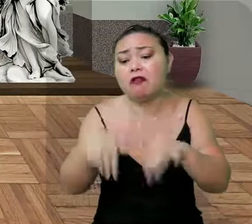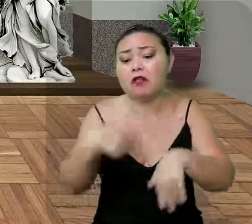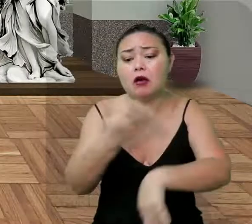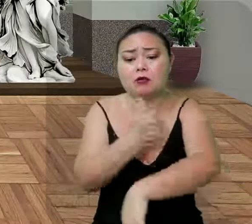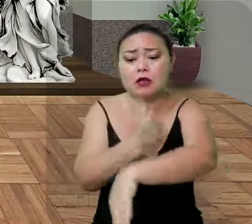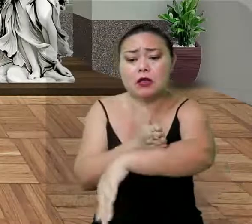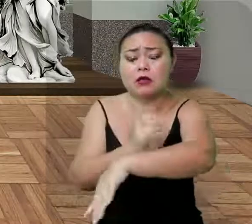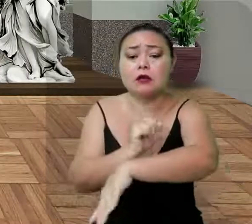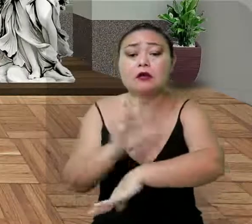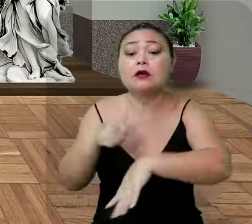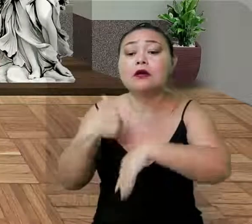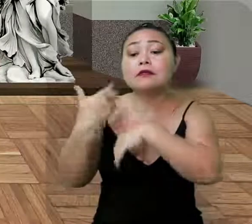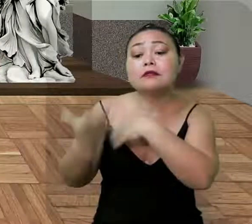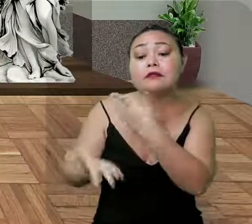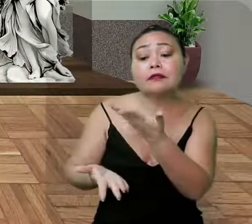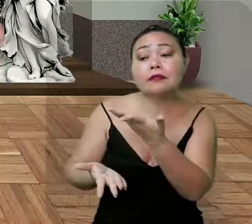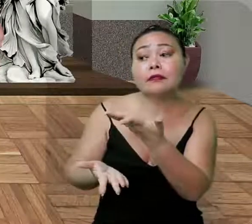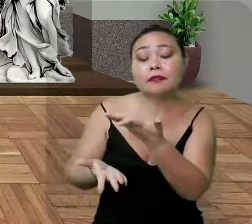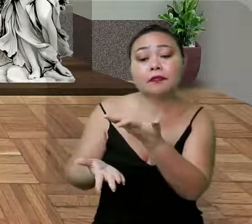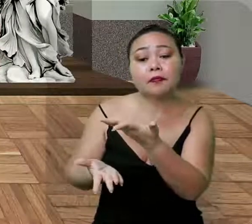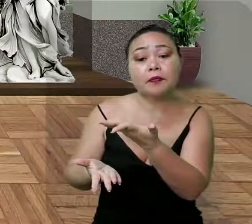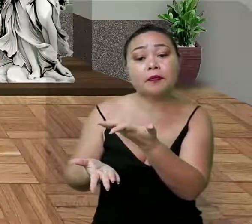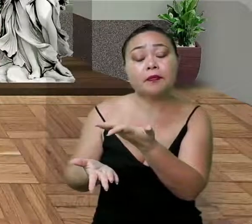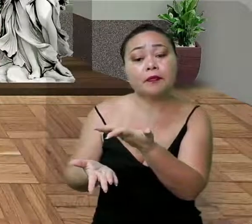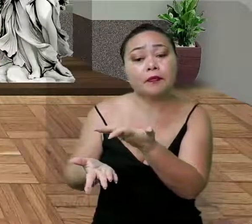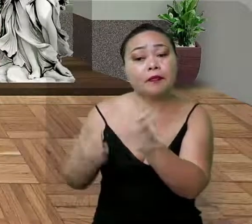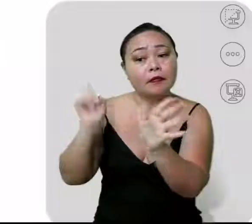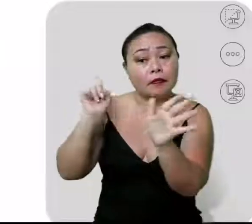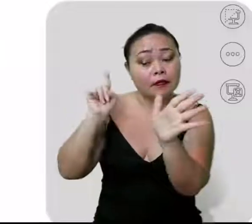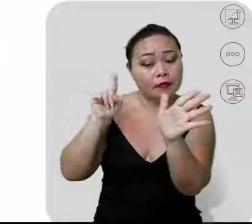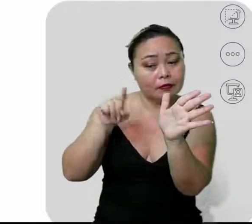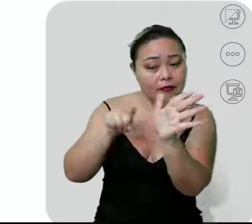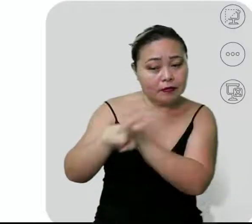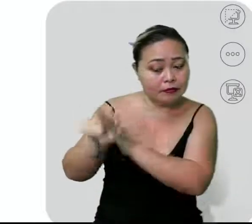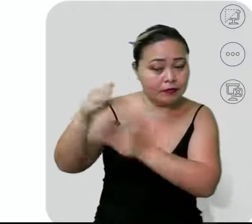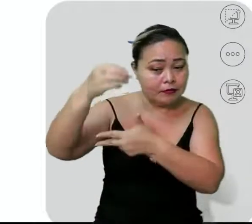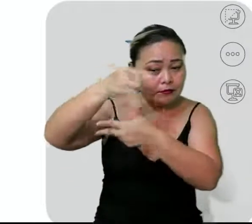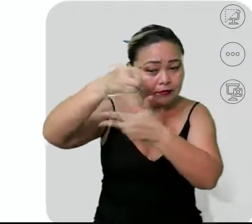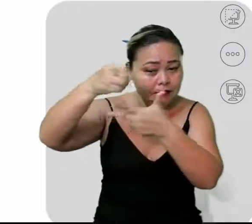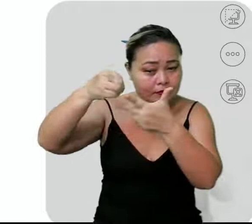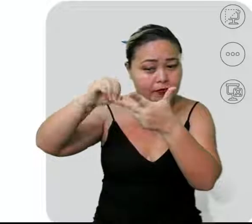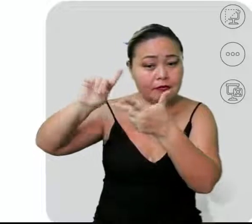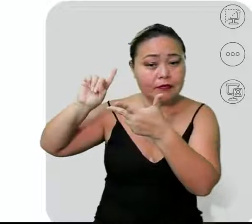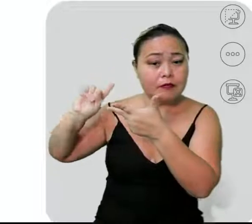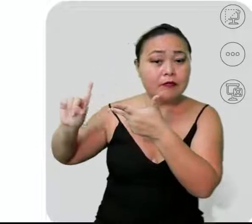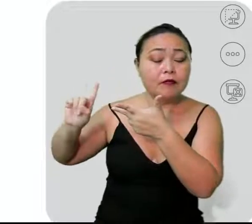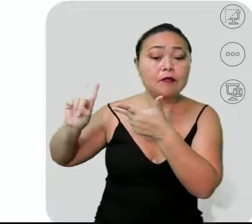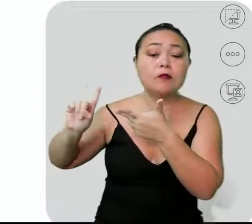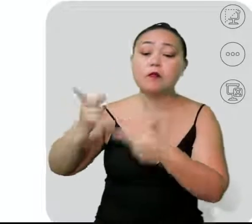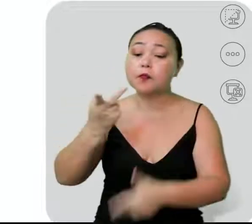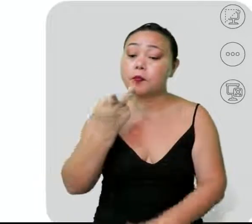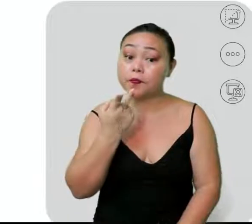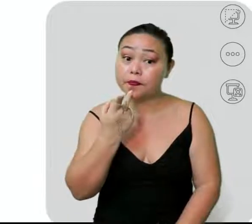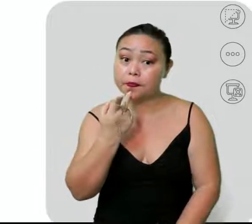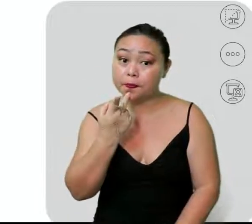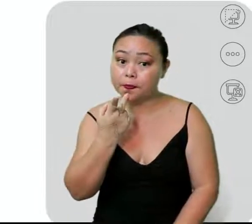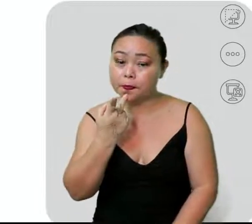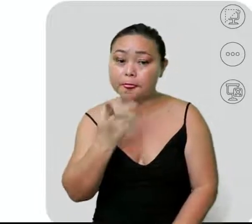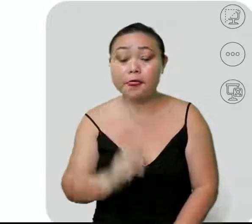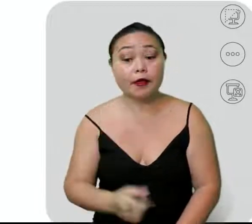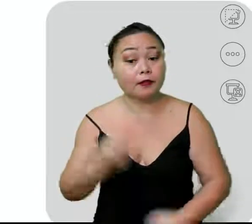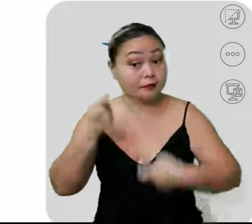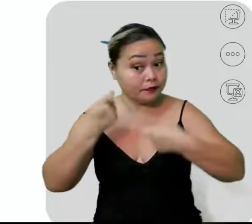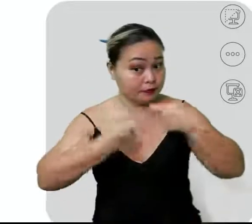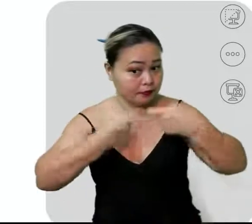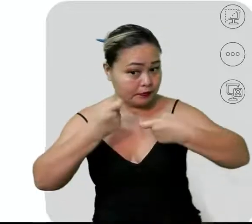média a partir de agora para a questão do Enem essa aí sim olha lá que que fala